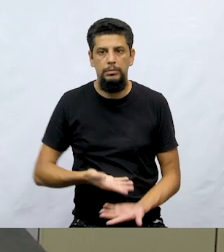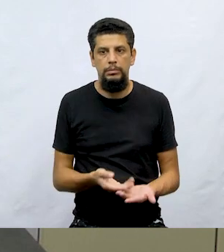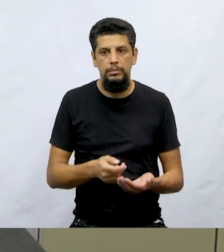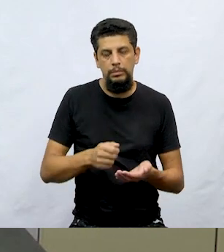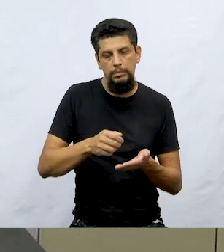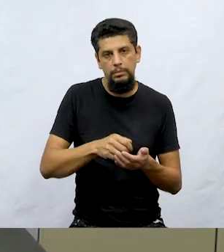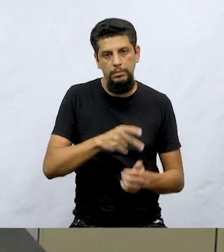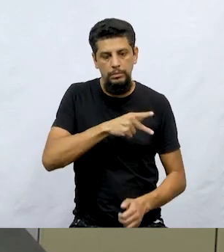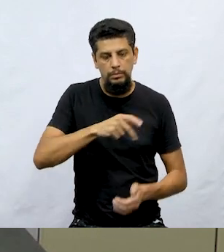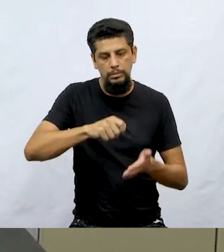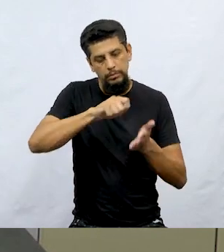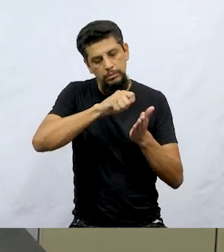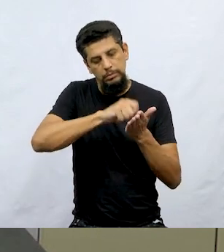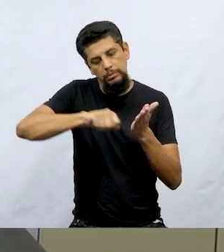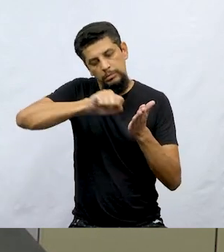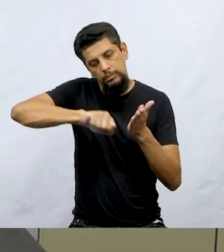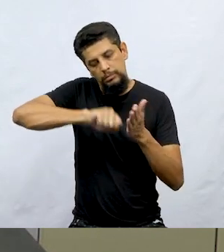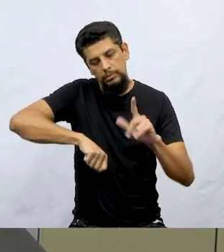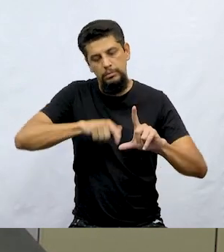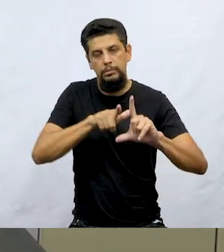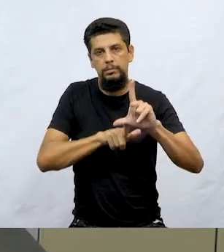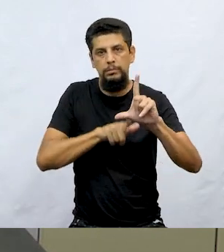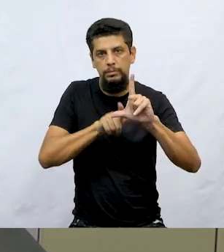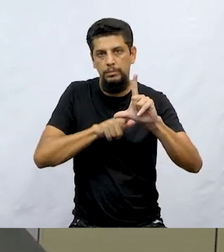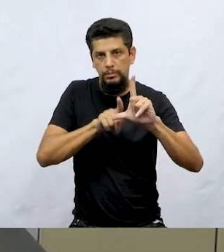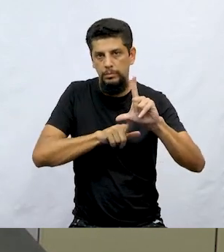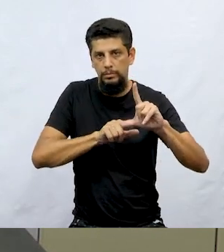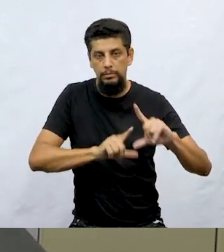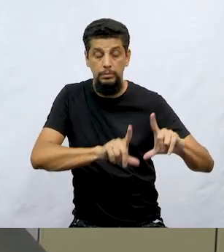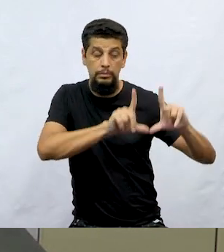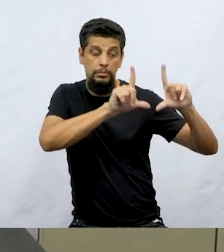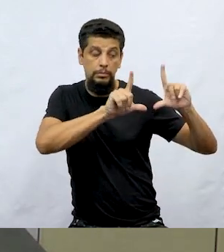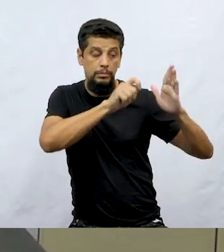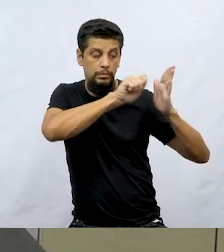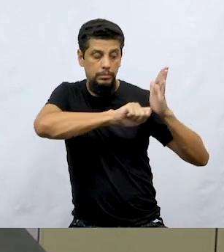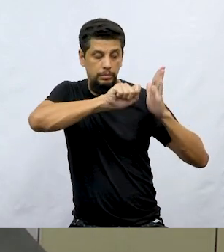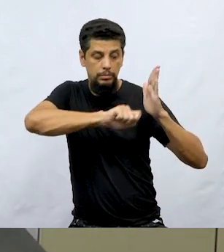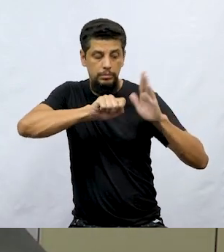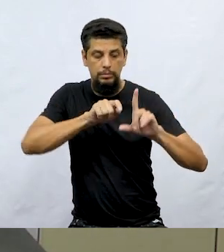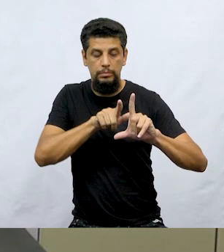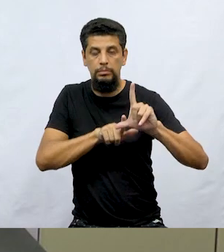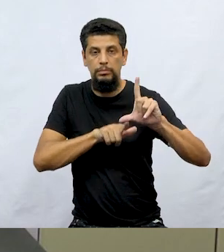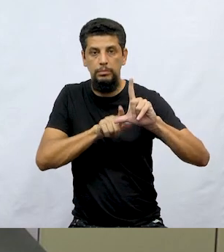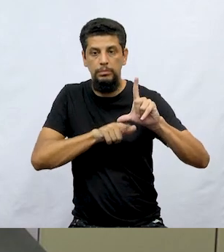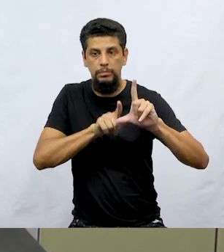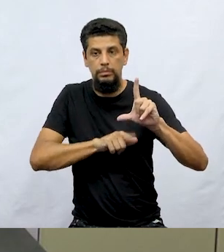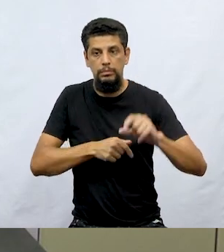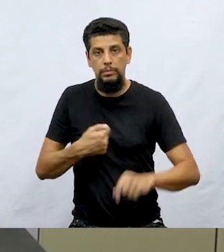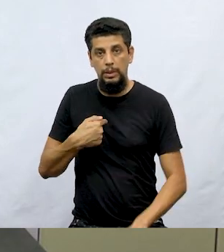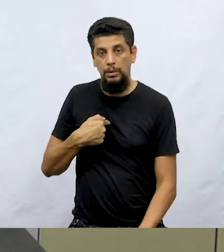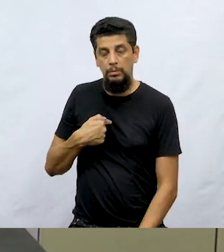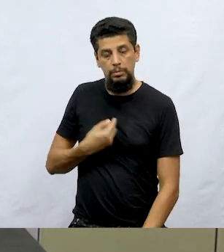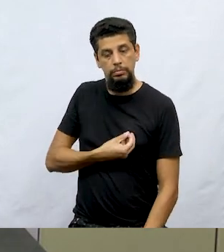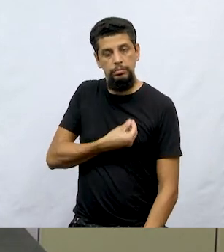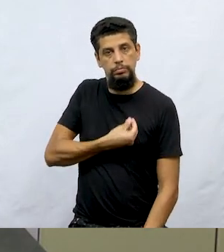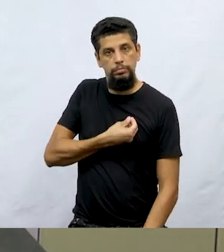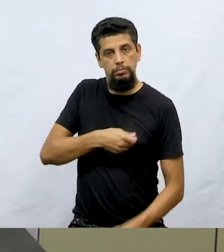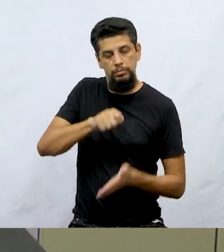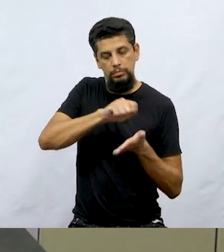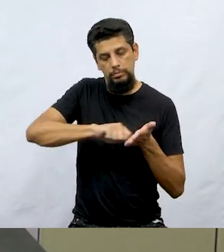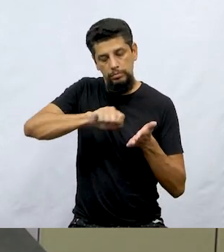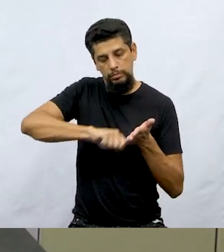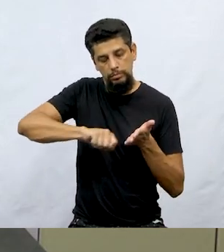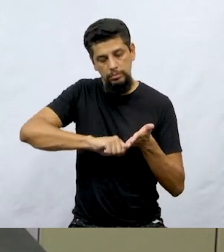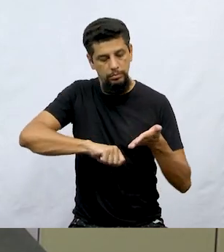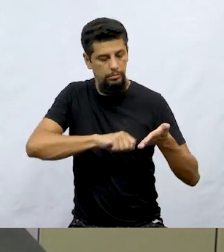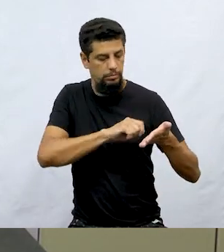colocar, vai escrever uma letra aqui no quadro. Uhum. Isso, prof. Isso. E eu vou ficar aqui escrevendo